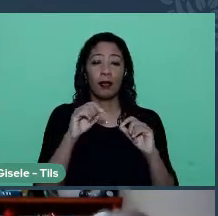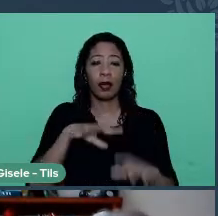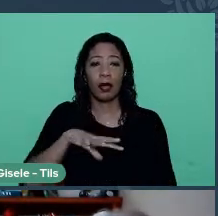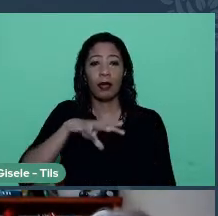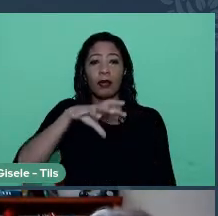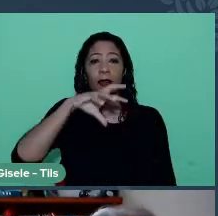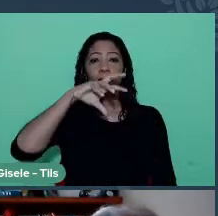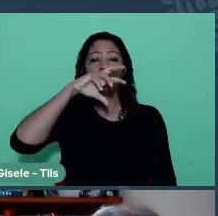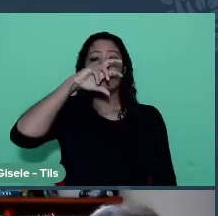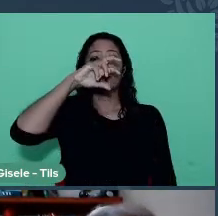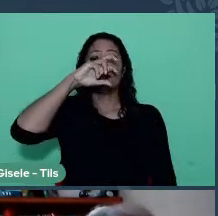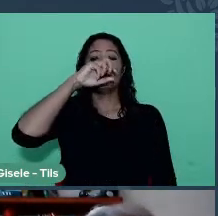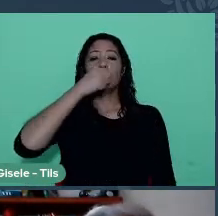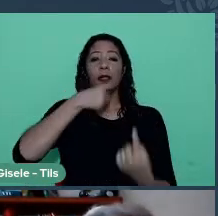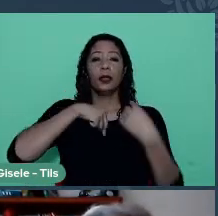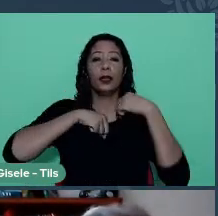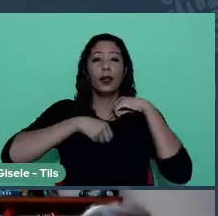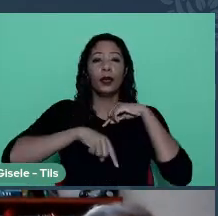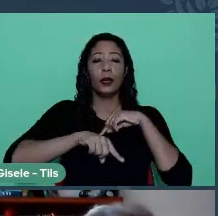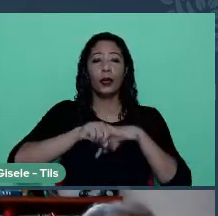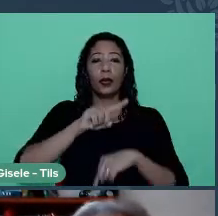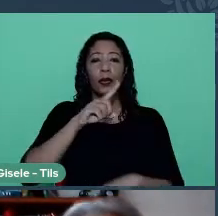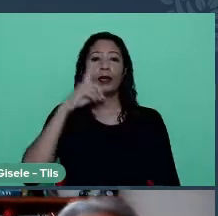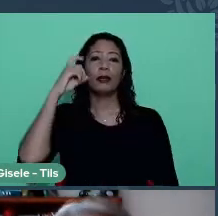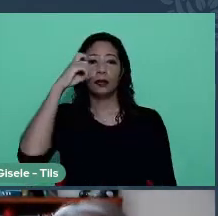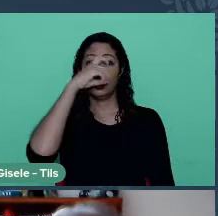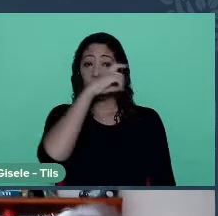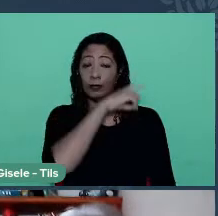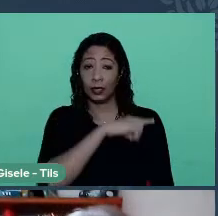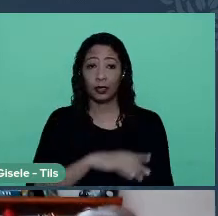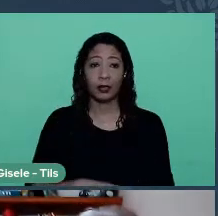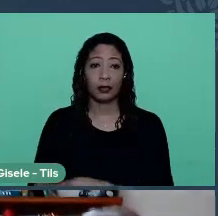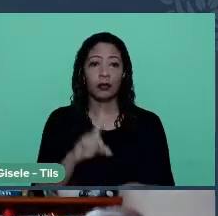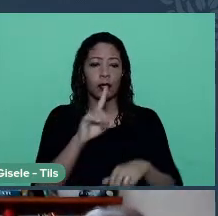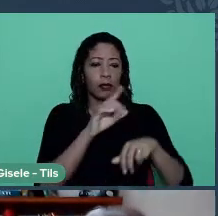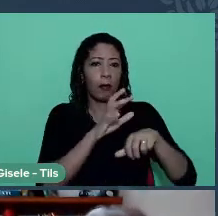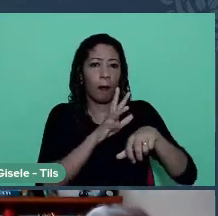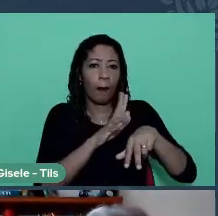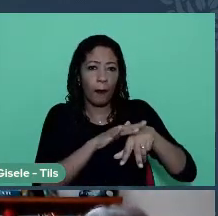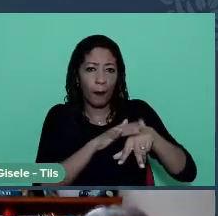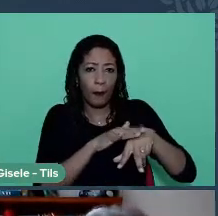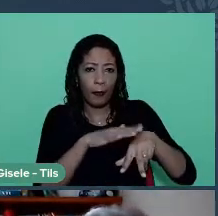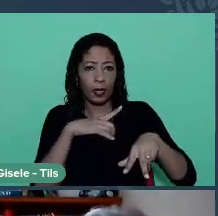seja, em alguns pacientes que têm todos esses sintomas ou alguns deles,